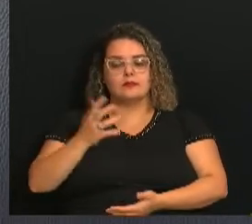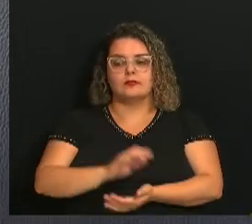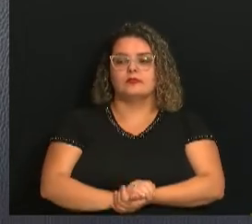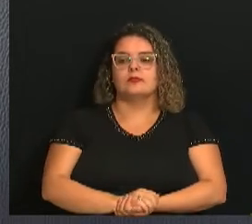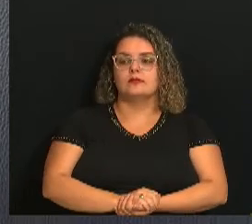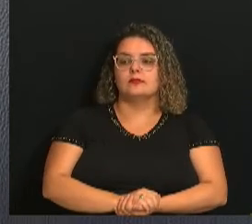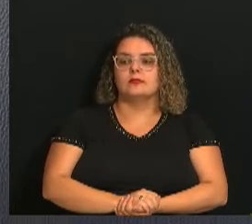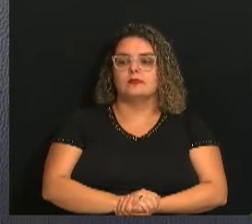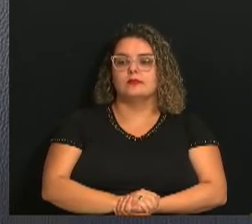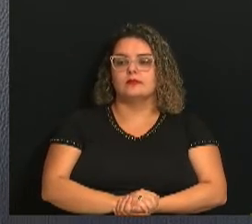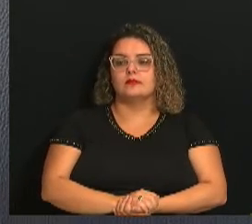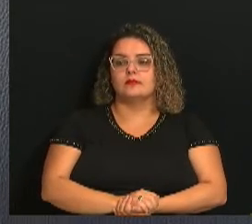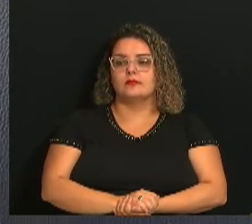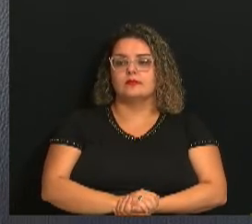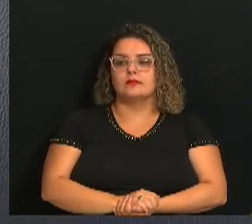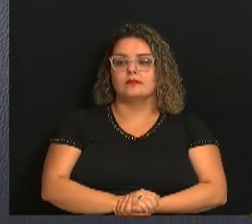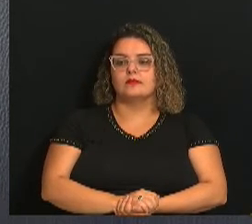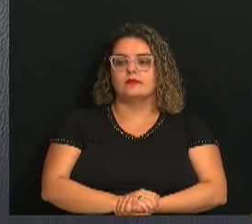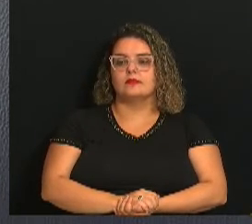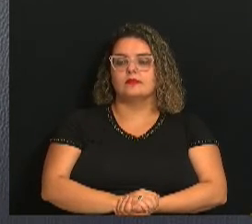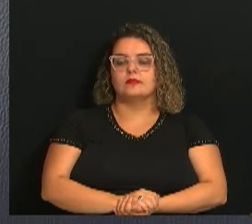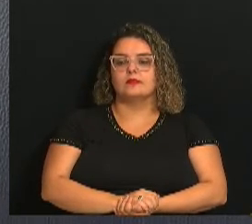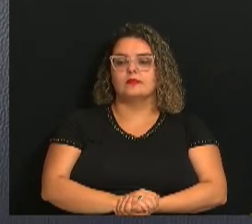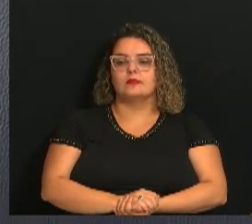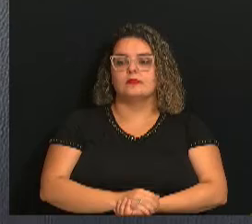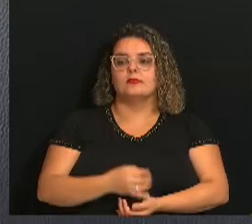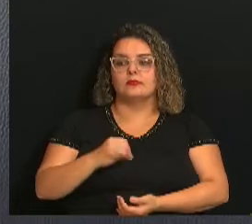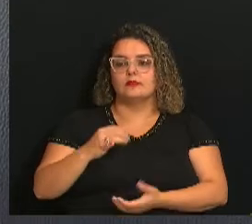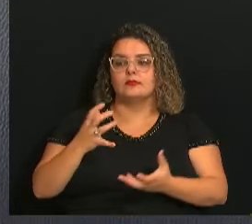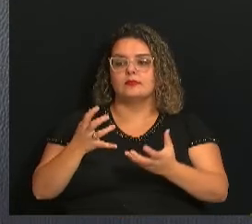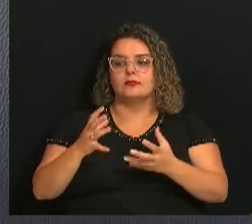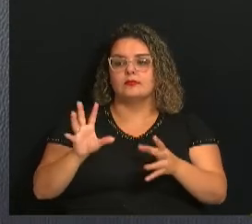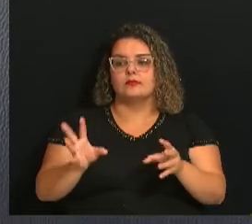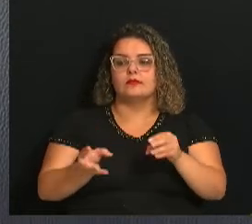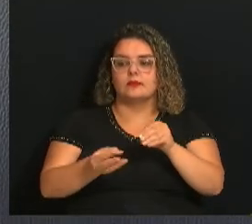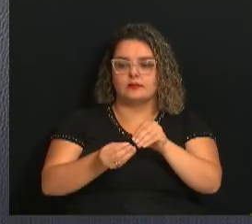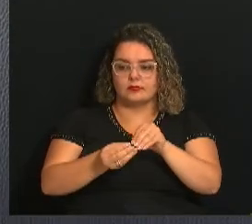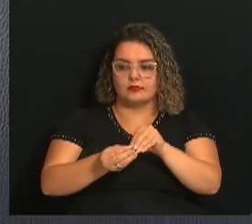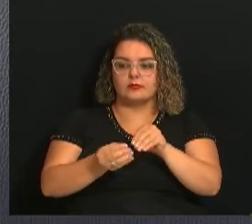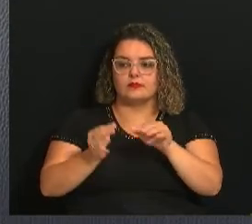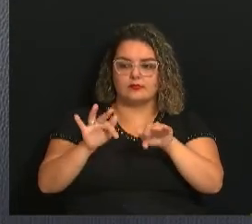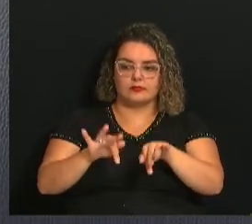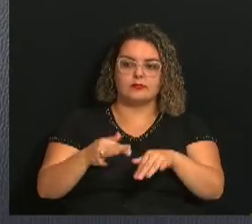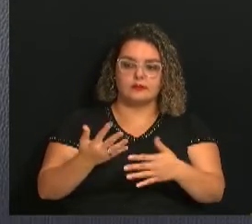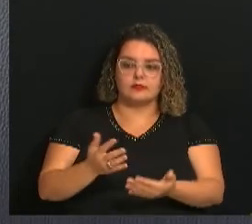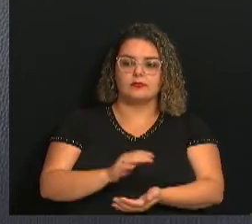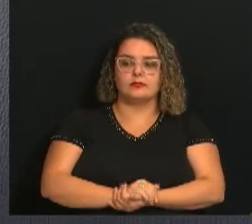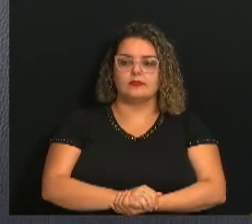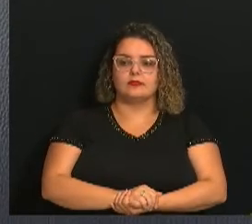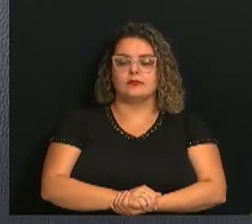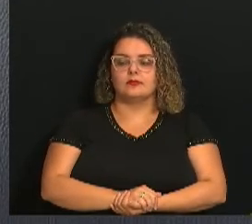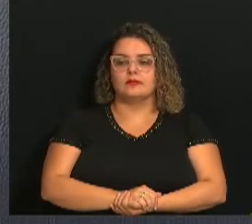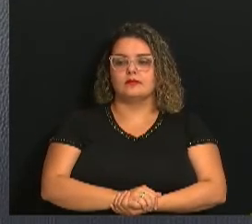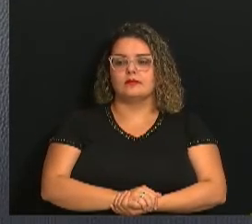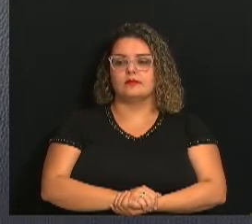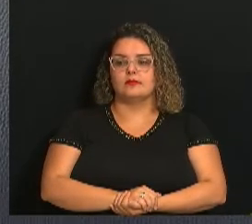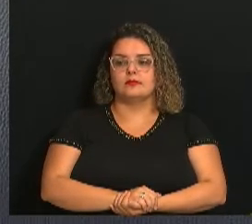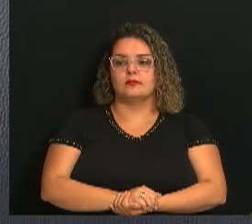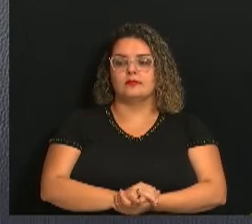E se você quiser fazer as suas palavras finais aí, tá bom? Fique à